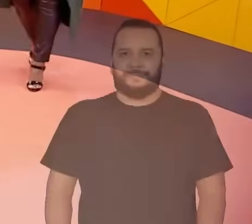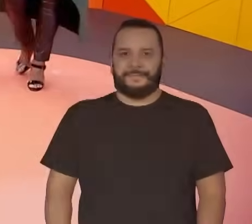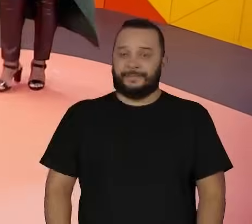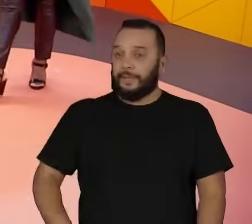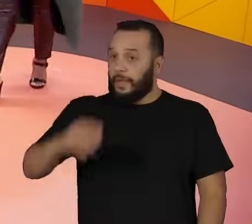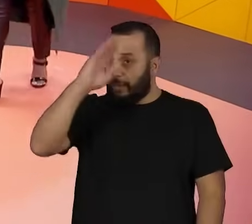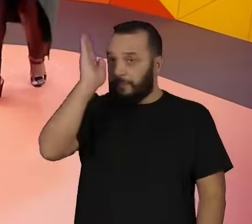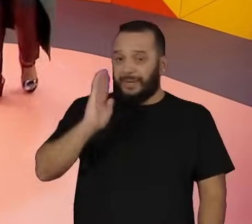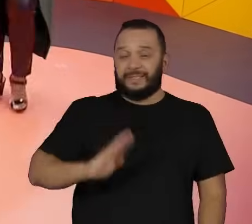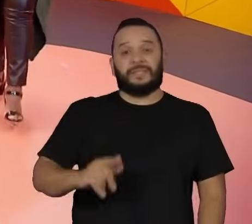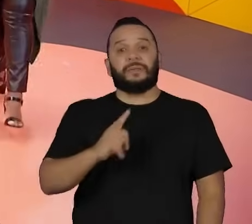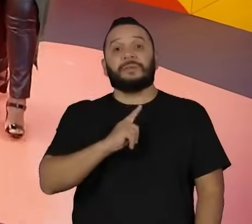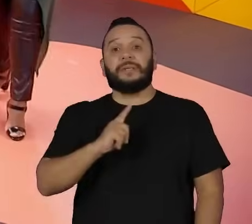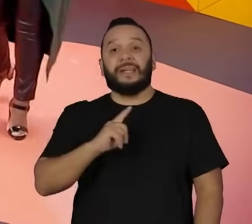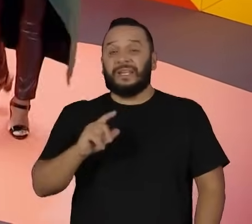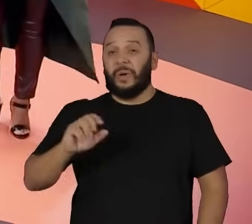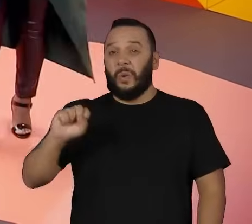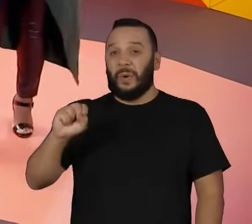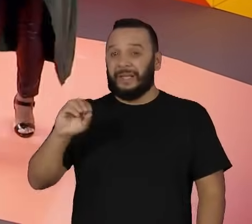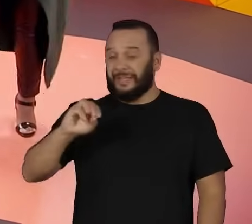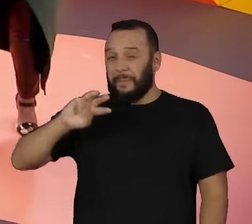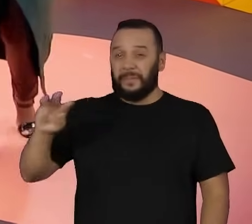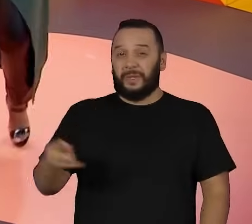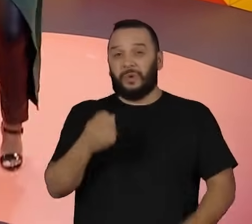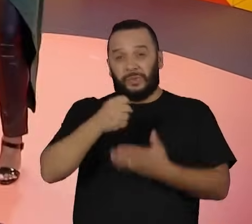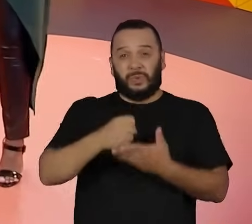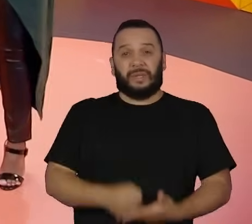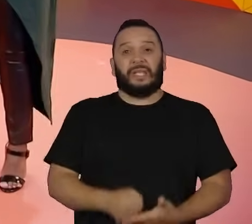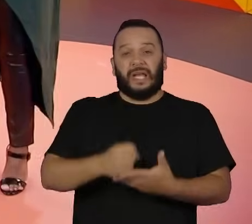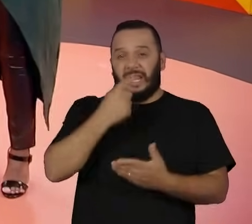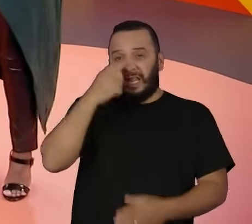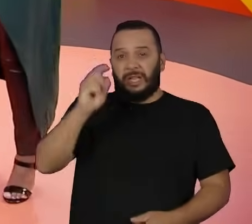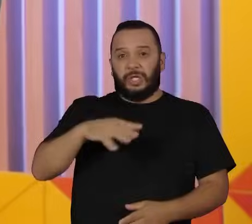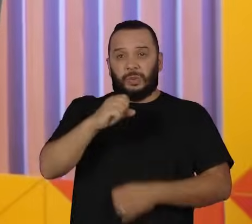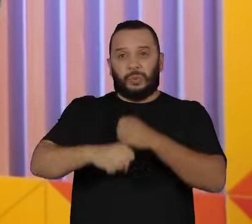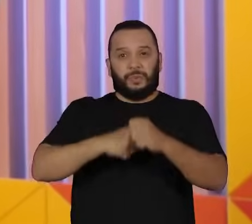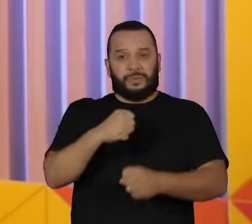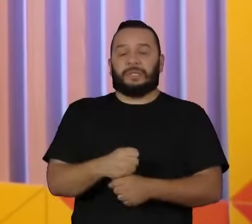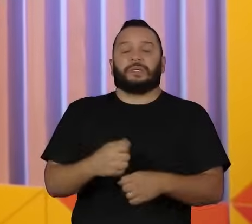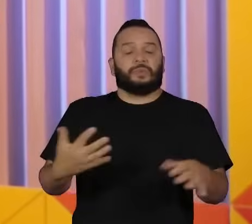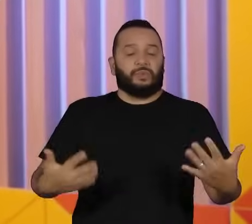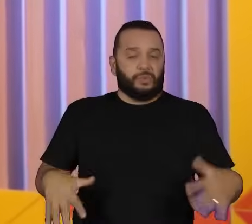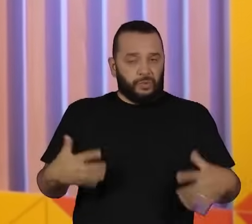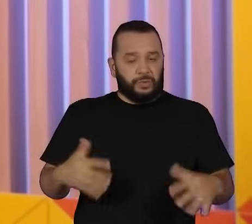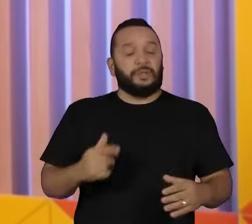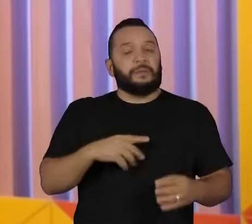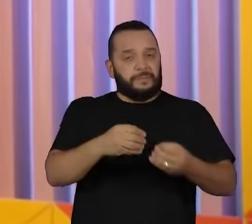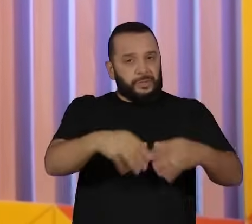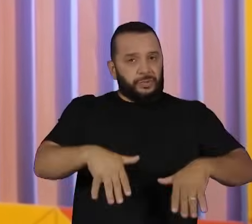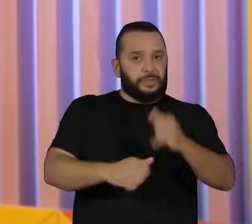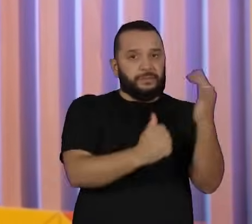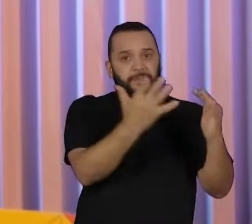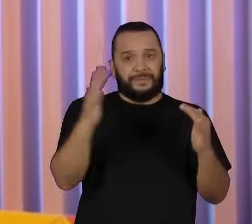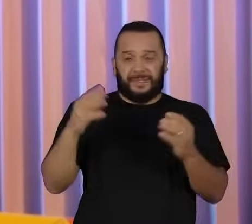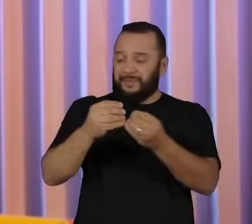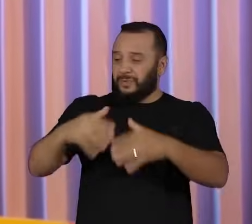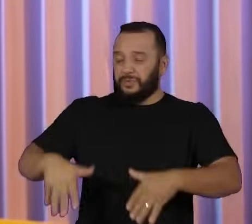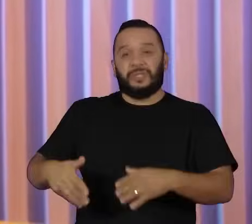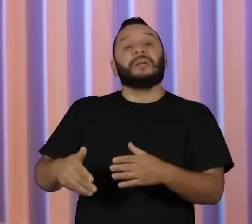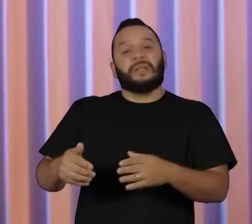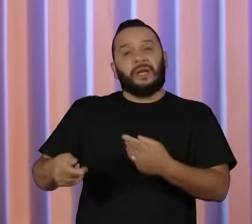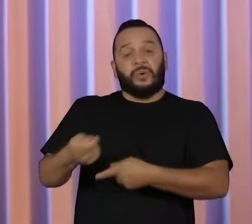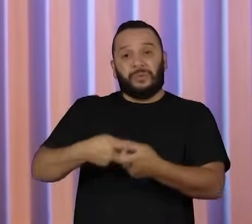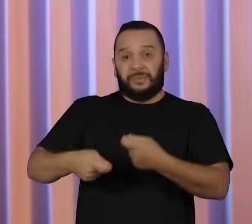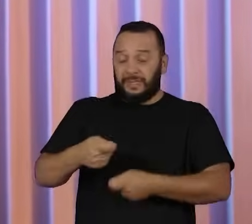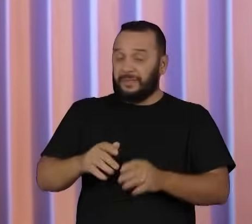Brasil produz cerca de 80 milhões de toneladas de lixo por ano. O impacto para o meio ambiente e para a economia seria muito menor